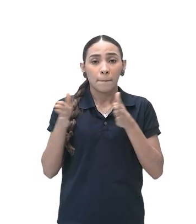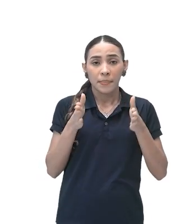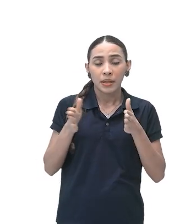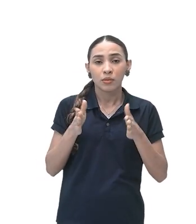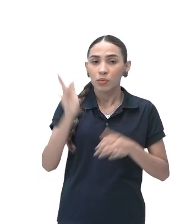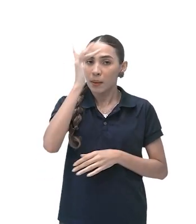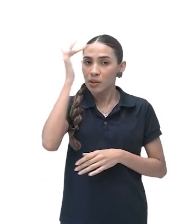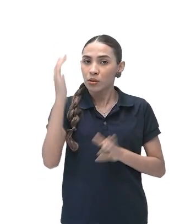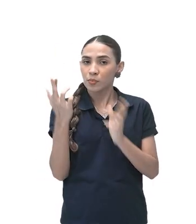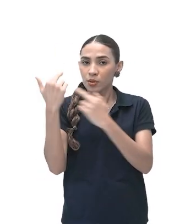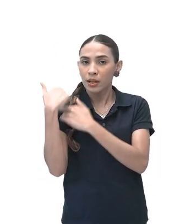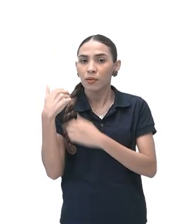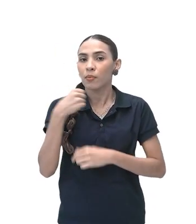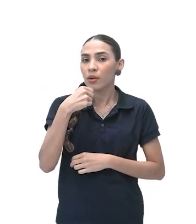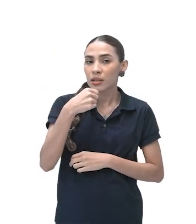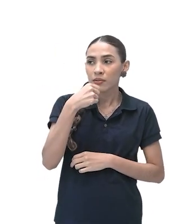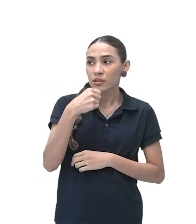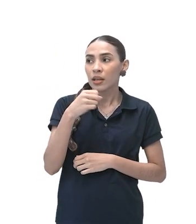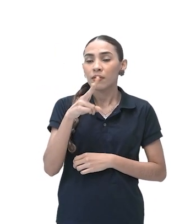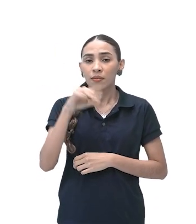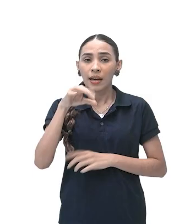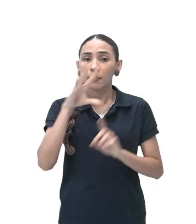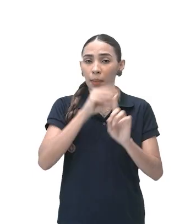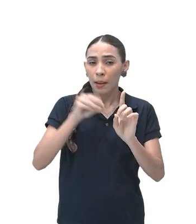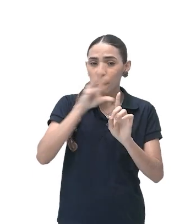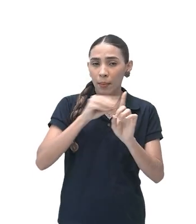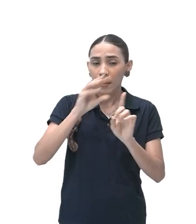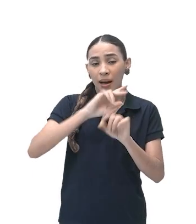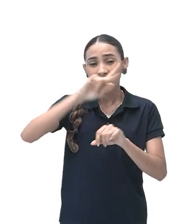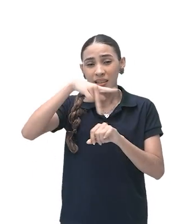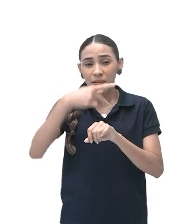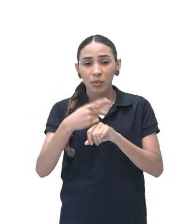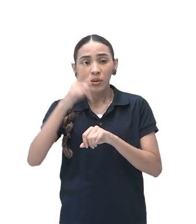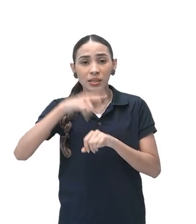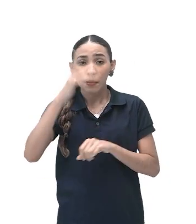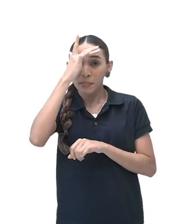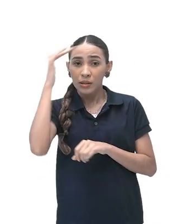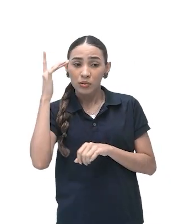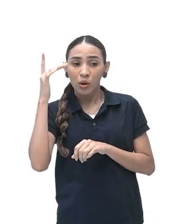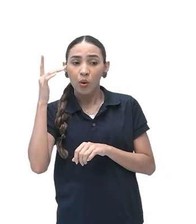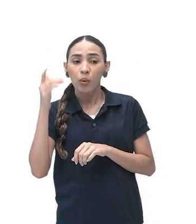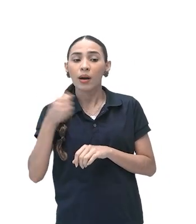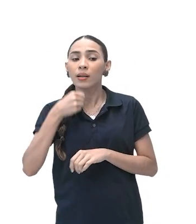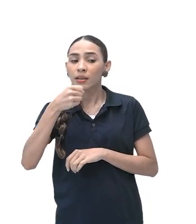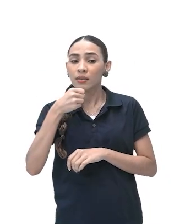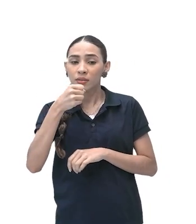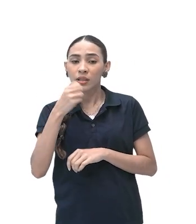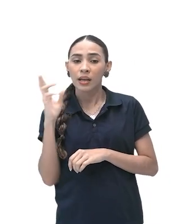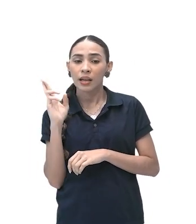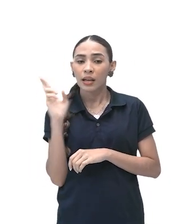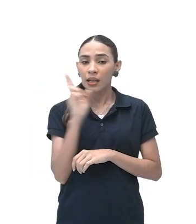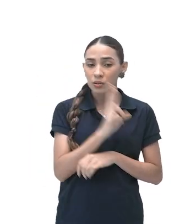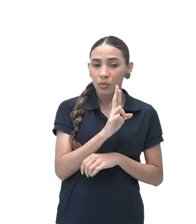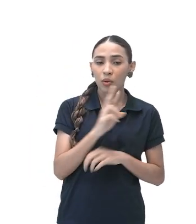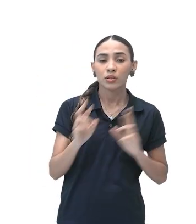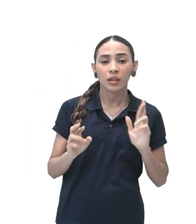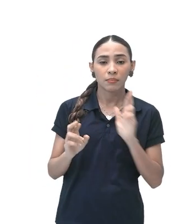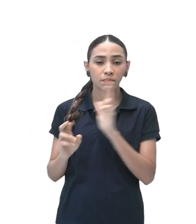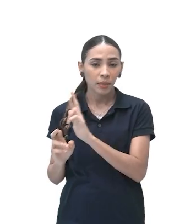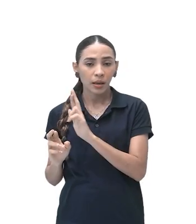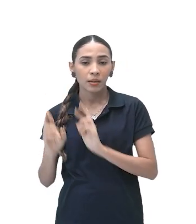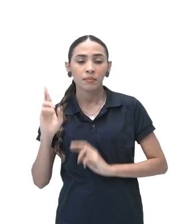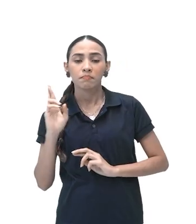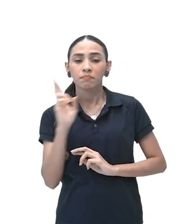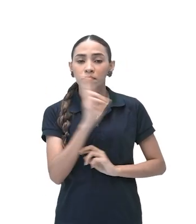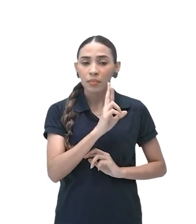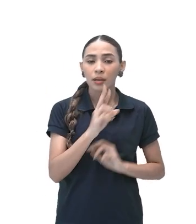o entrevistador é que fala, em outro momento é o entrevistado, correto? Então, eles vão se alternando nos seus